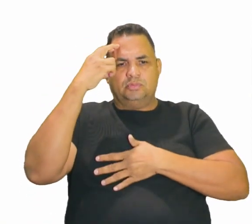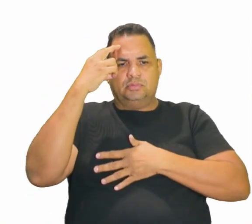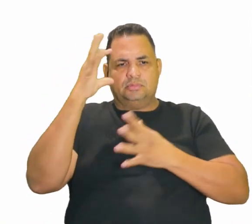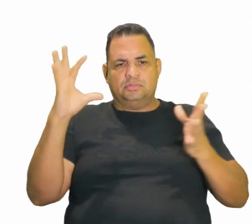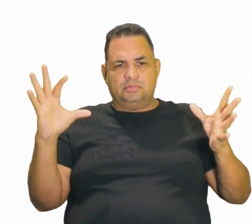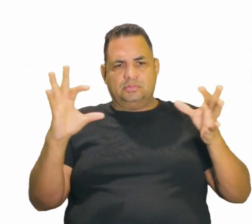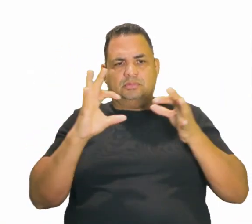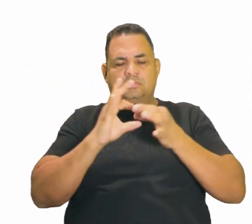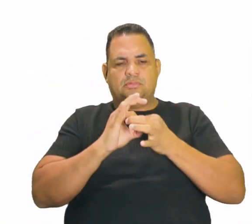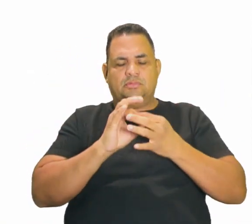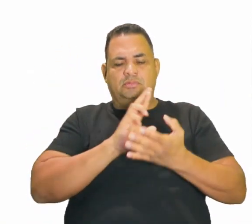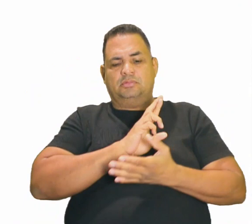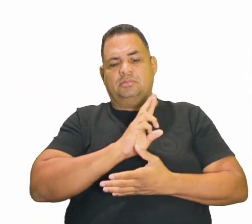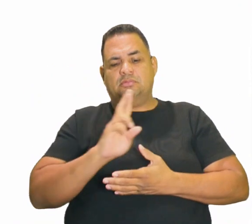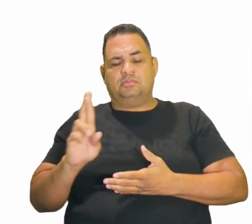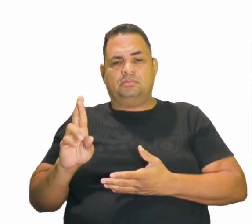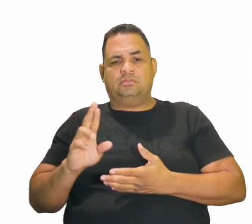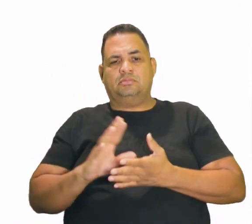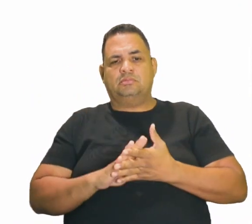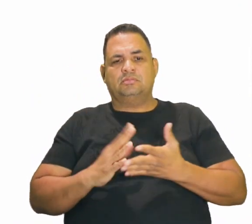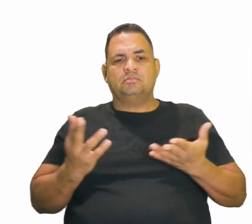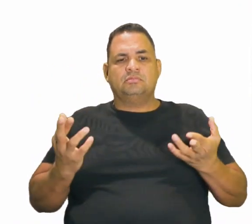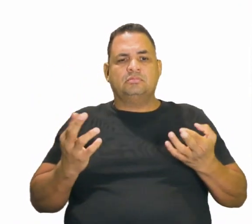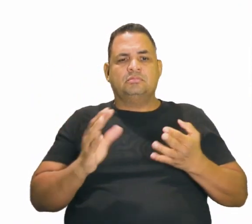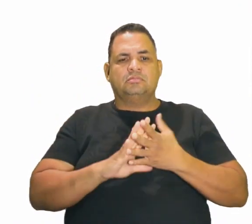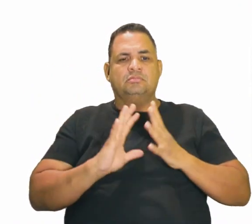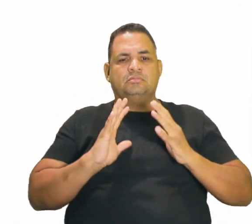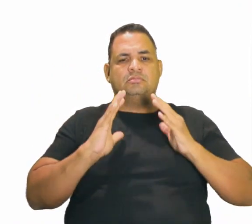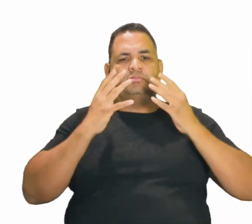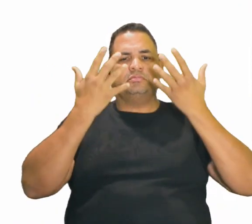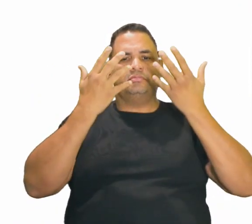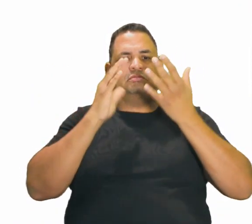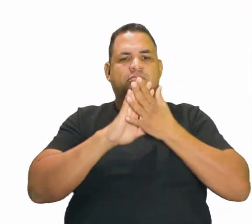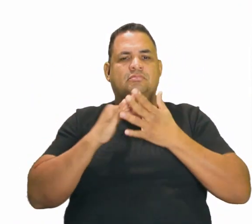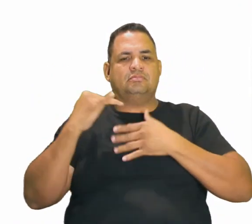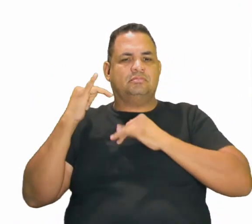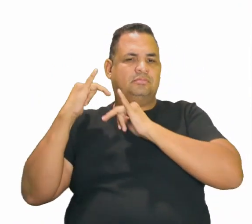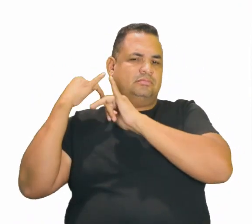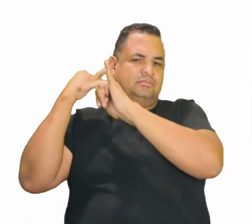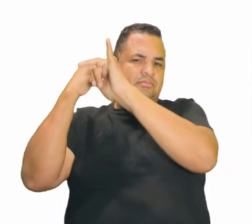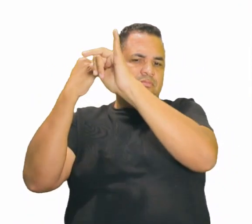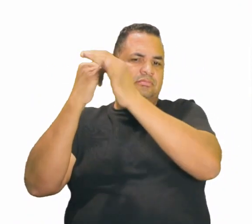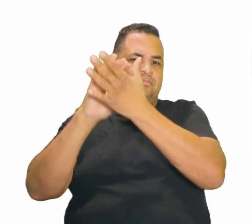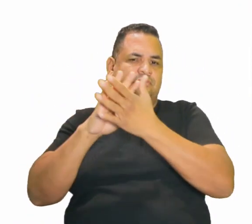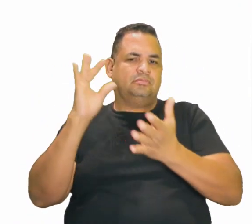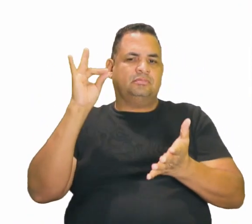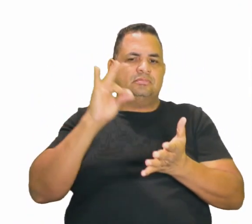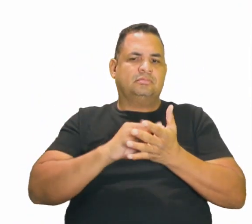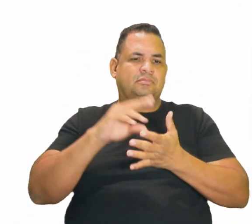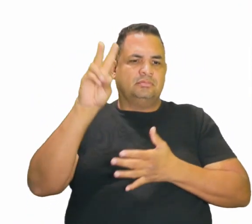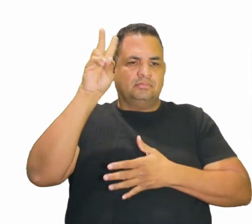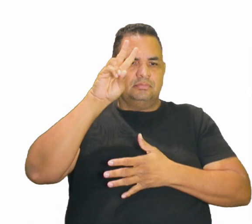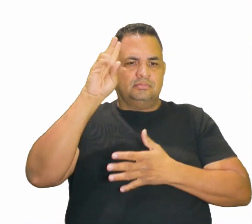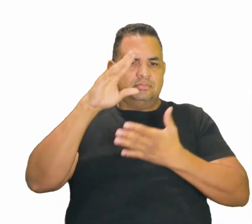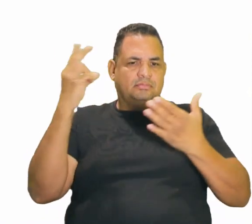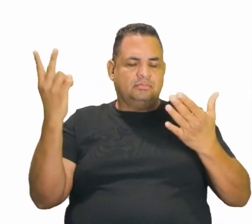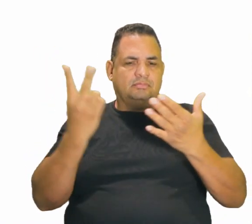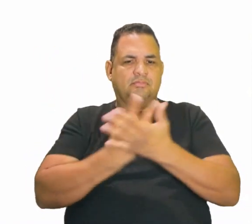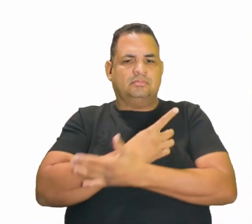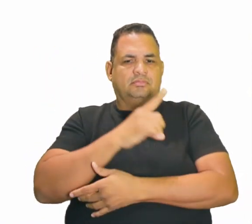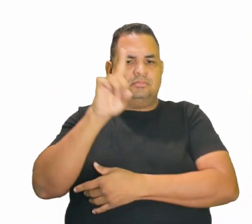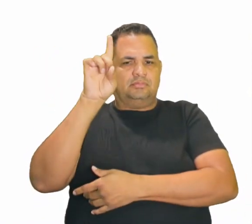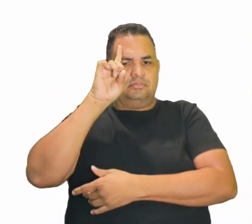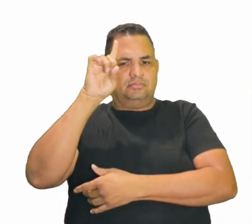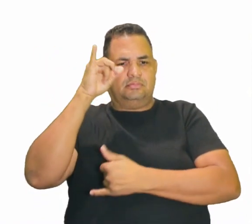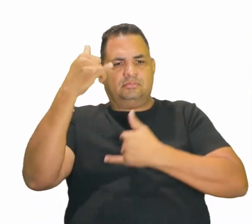aos aspectos religiosos festas lendas fatos históricos acontecimentos